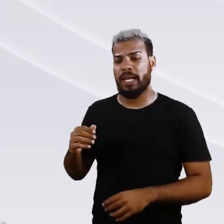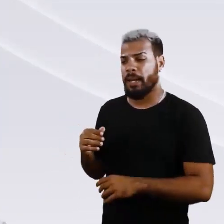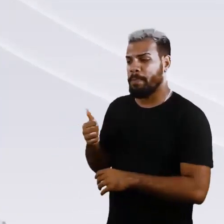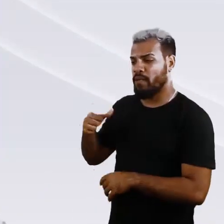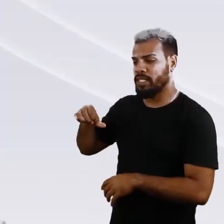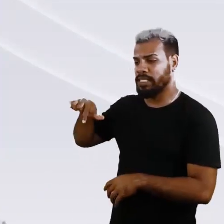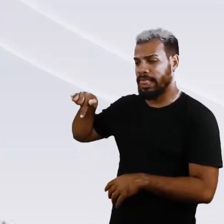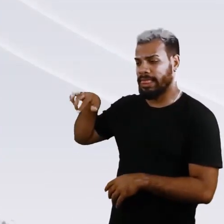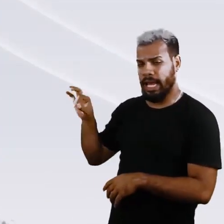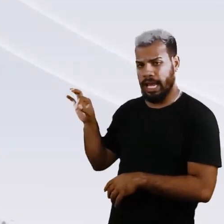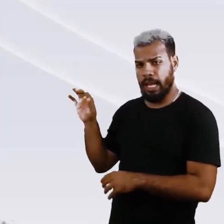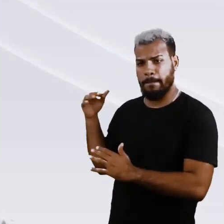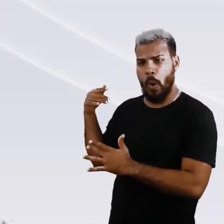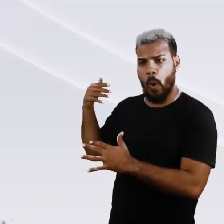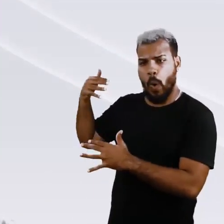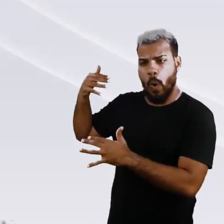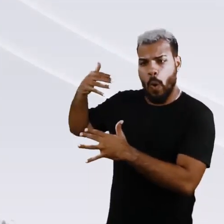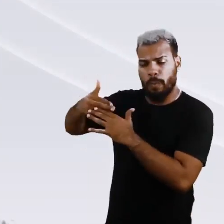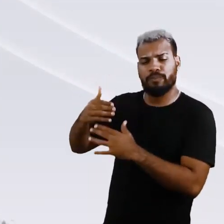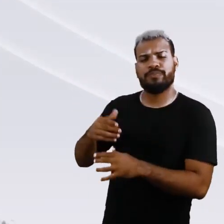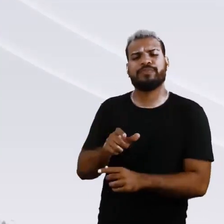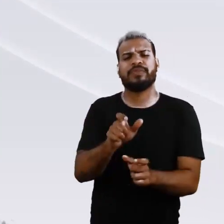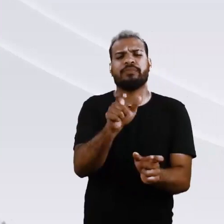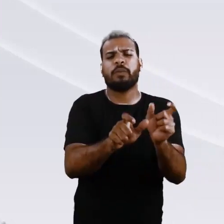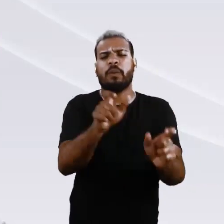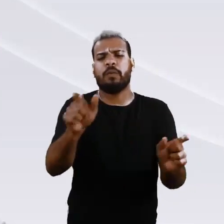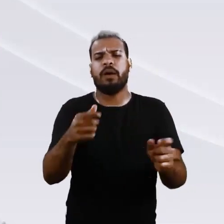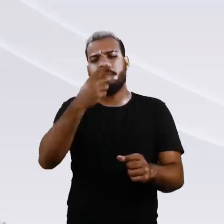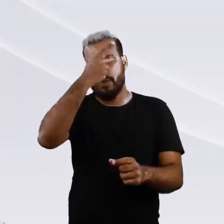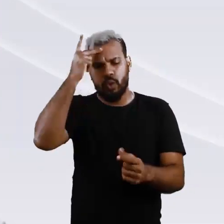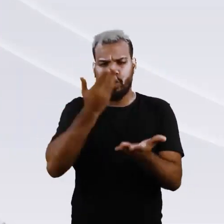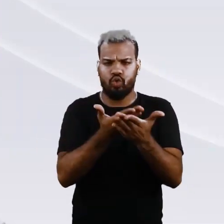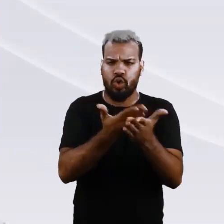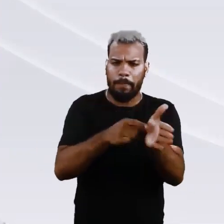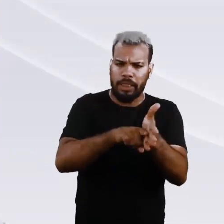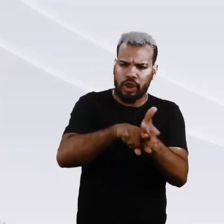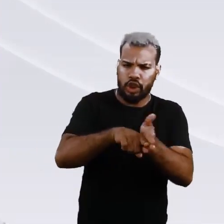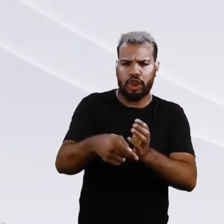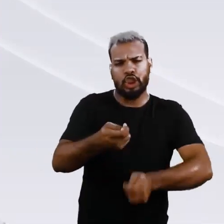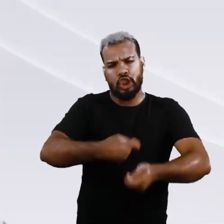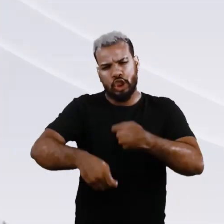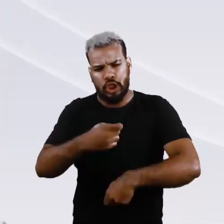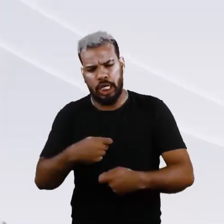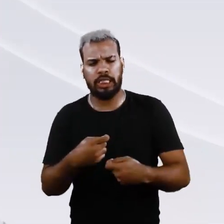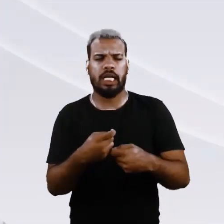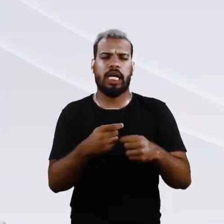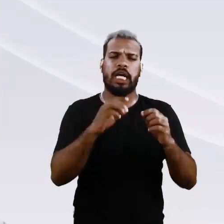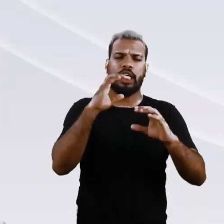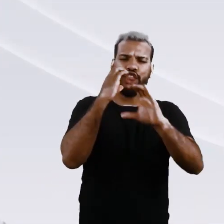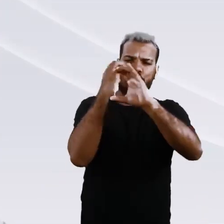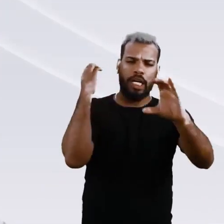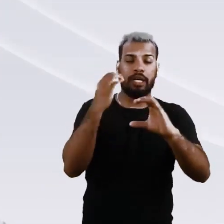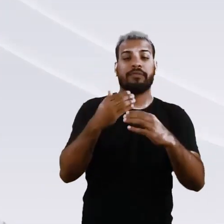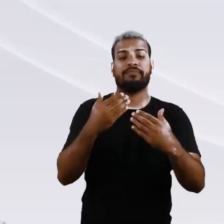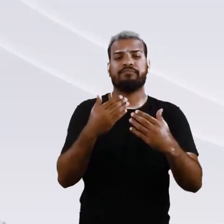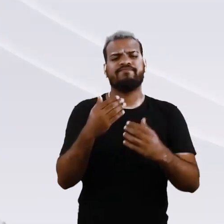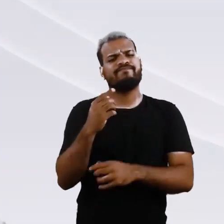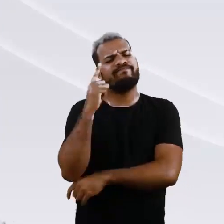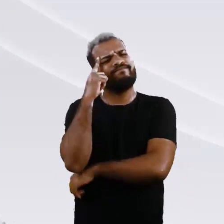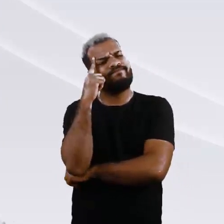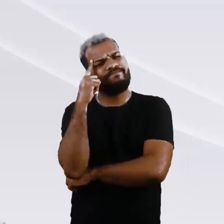Mas desde a década de 70, muitos estudiosos, economistas, designers, engenheiros começaram a